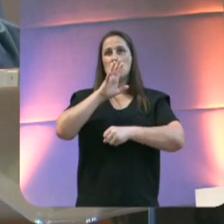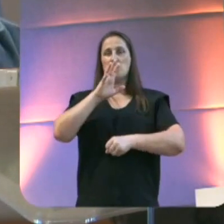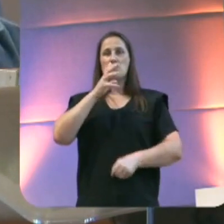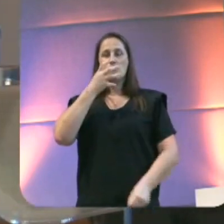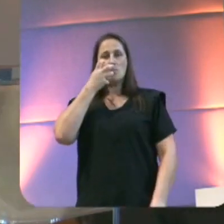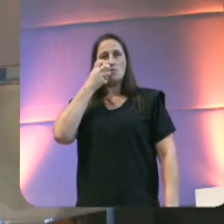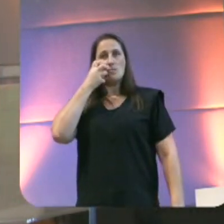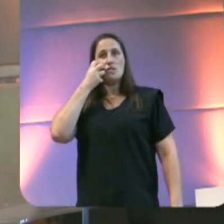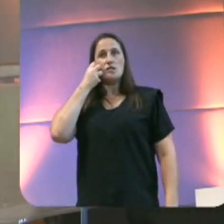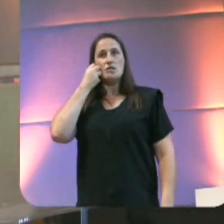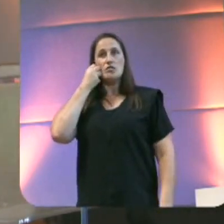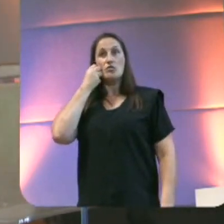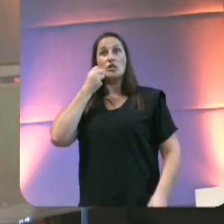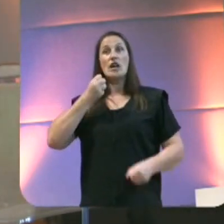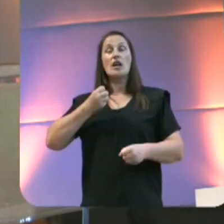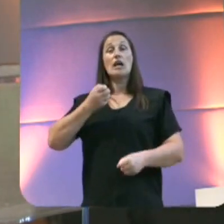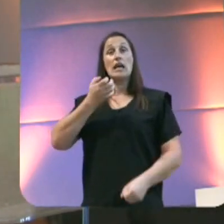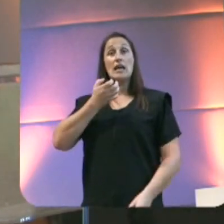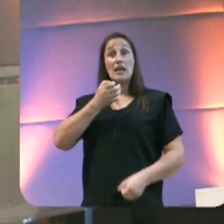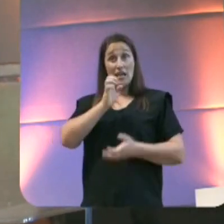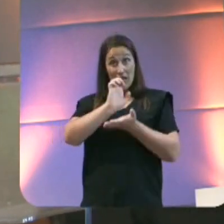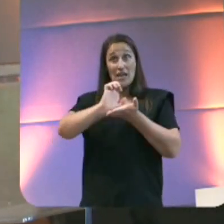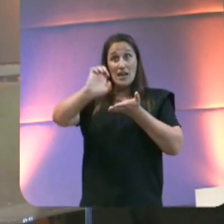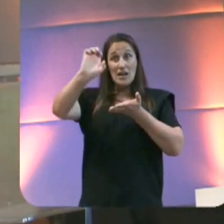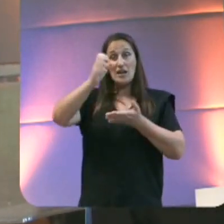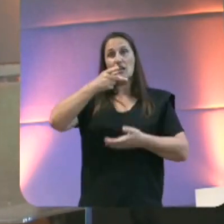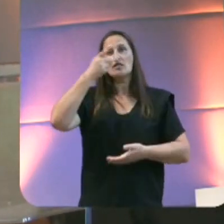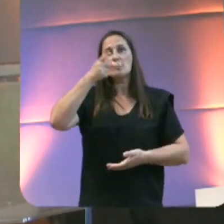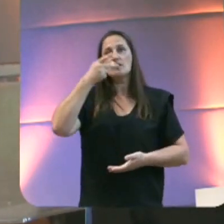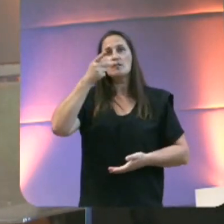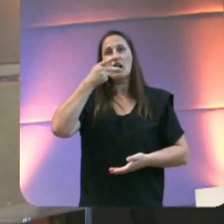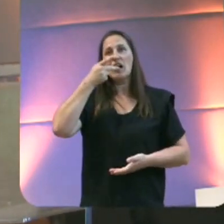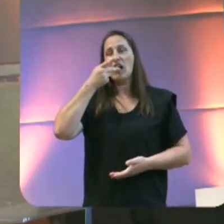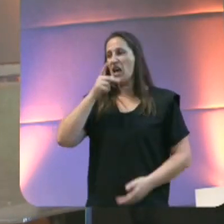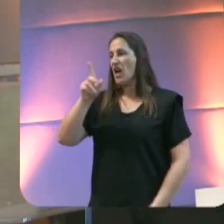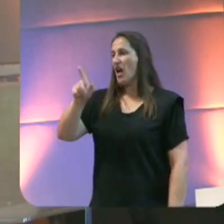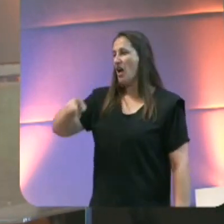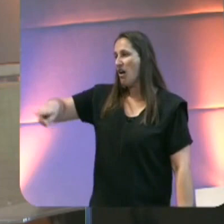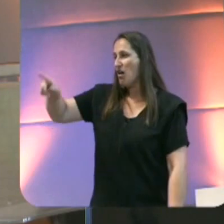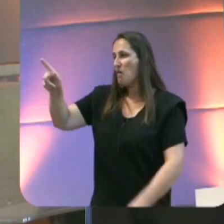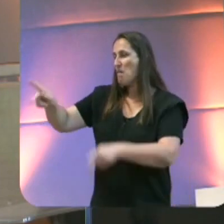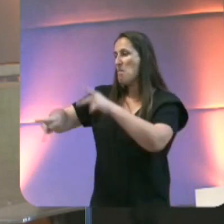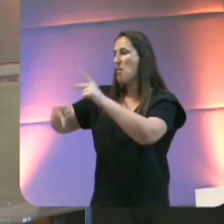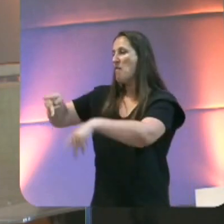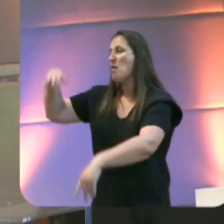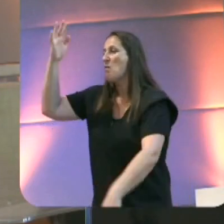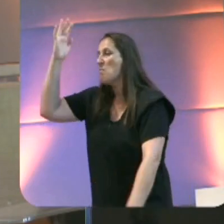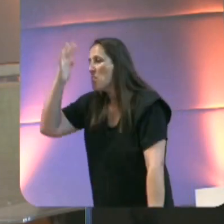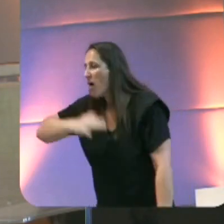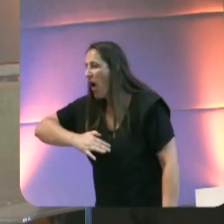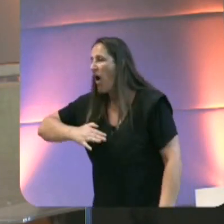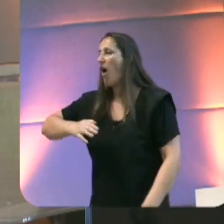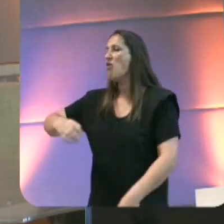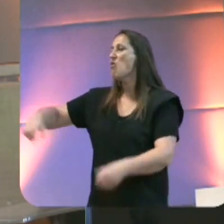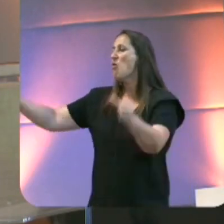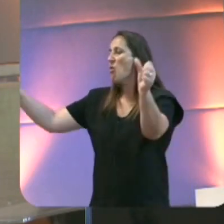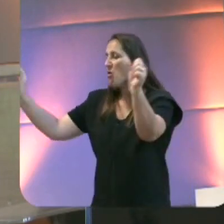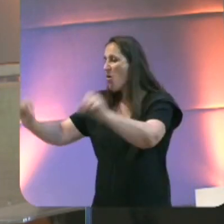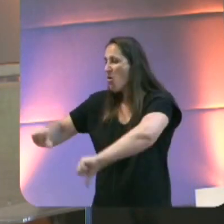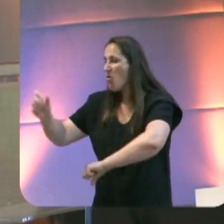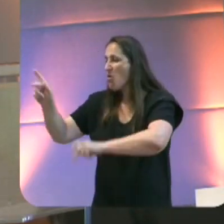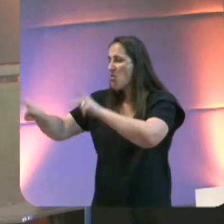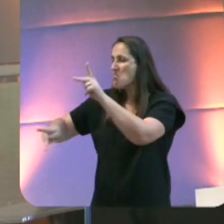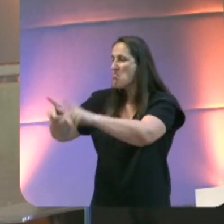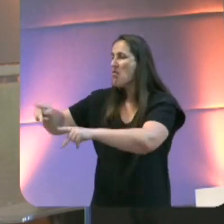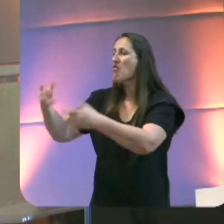eu, todo esse povo é mau, todo esse povo é ruim, todo esse povo está